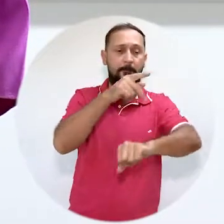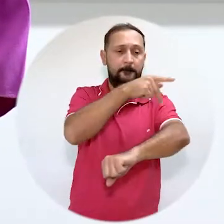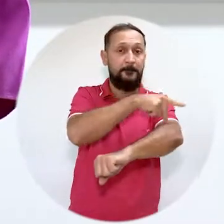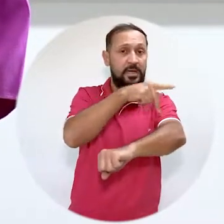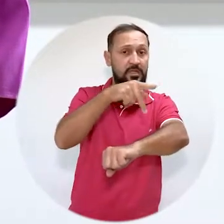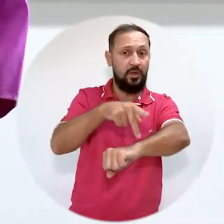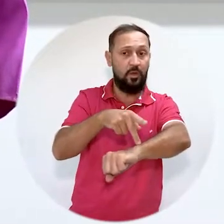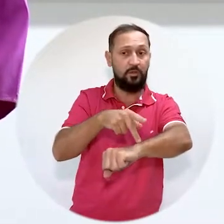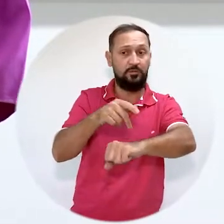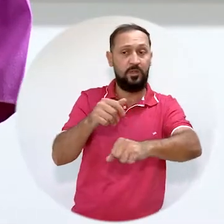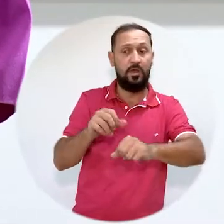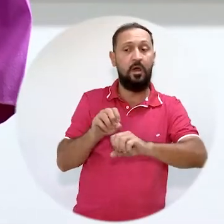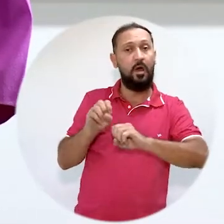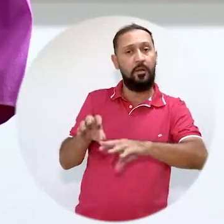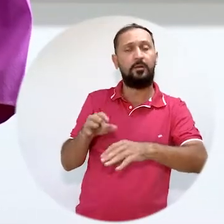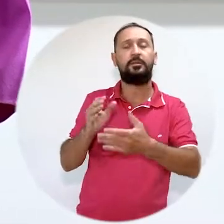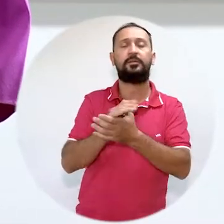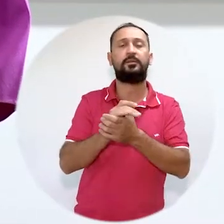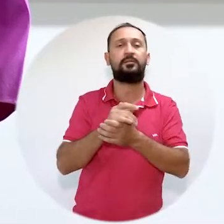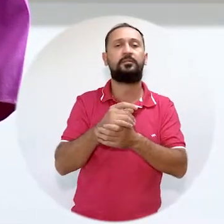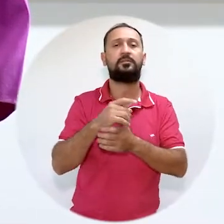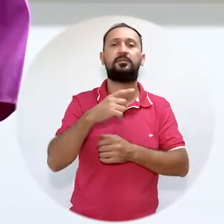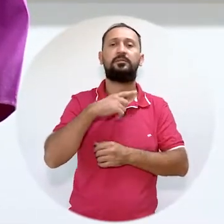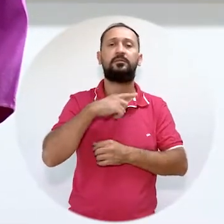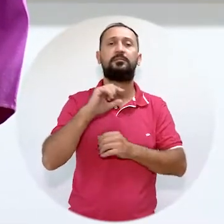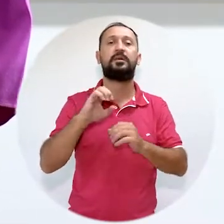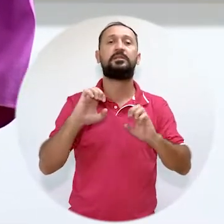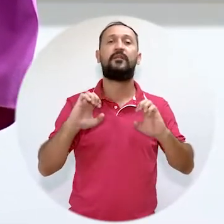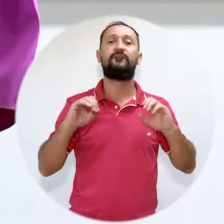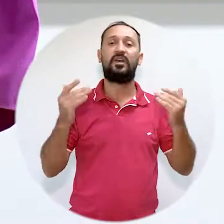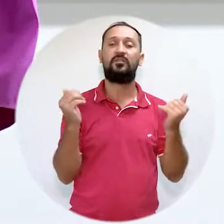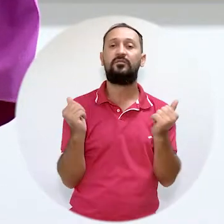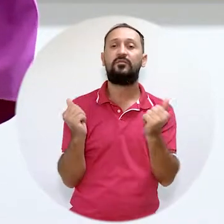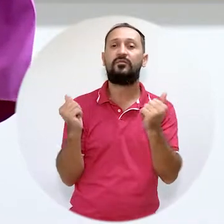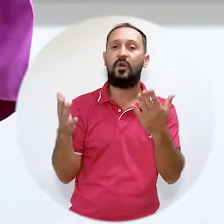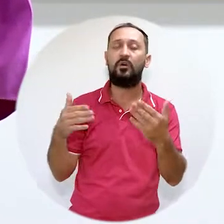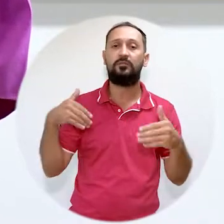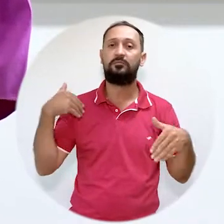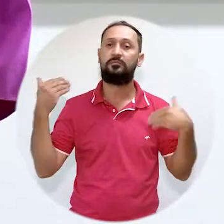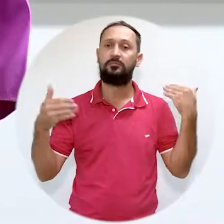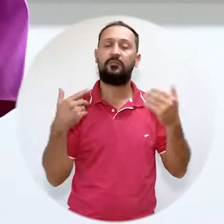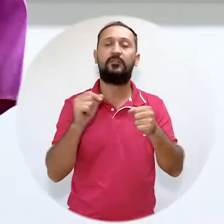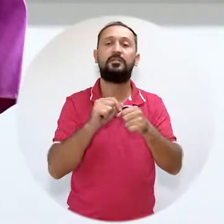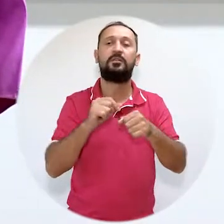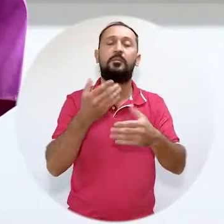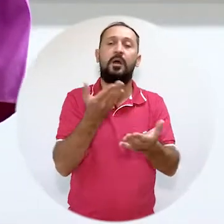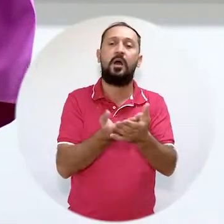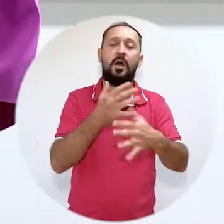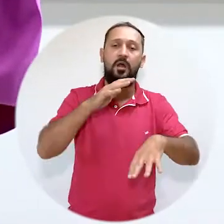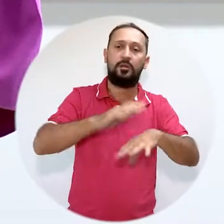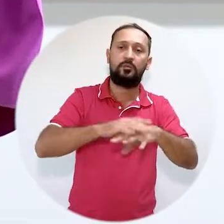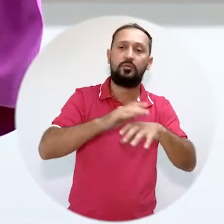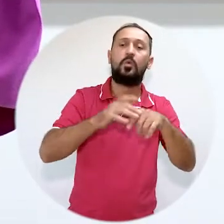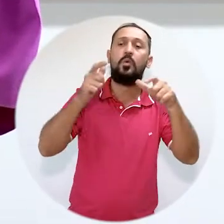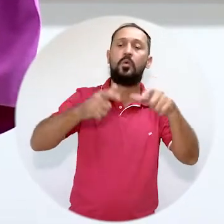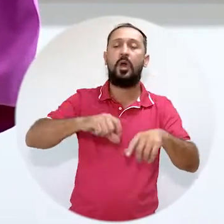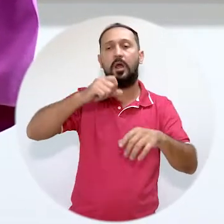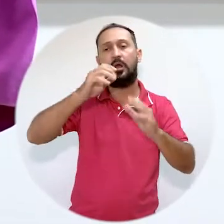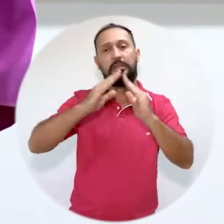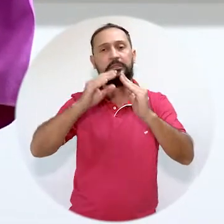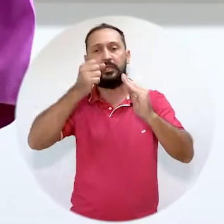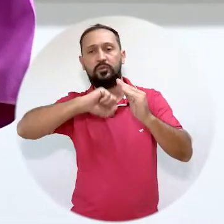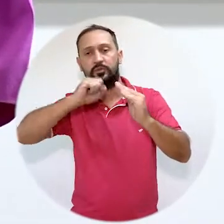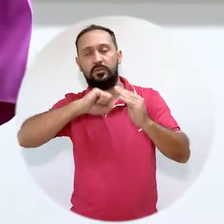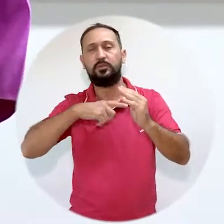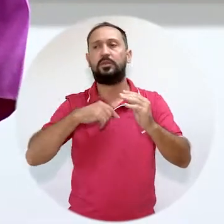pedagógico, né? Isso neles. Eles estão tendo mais eventos fora, saem, vão fazer uma aula de matemática na sorveteria. Ele teve